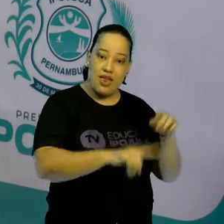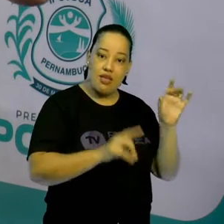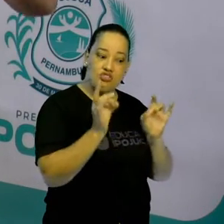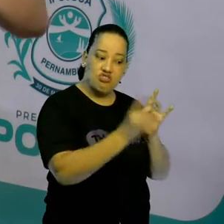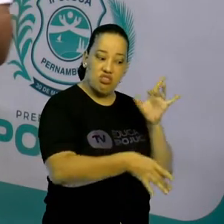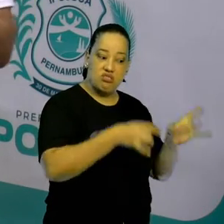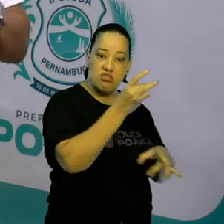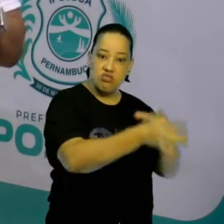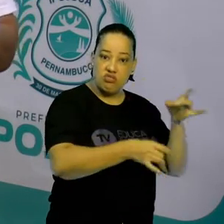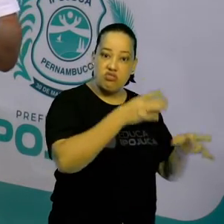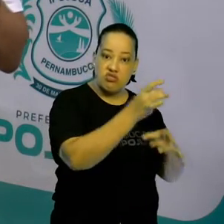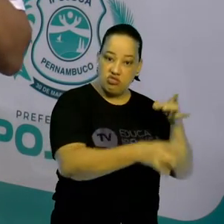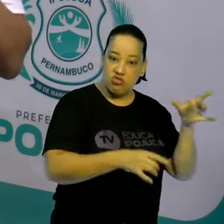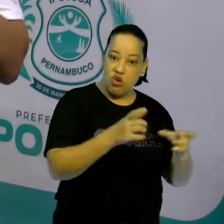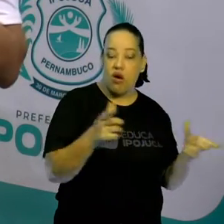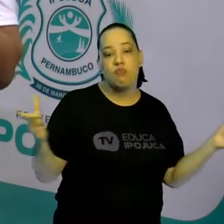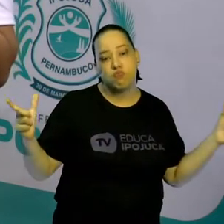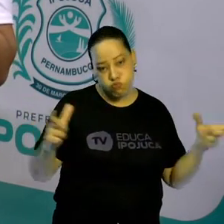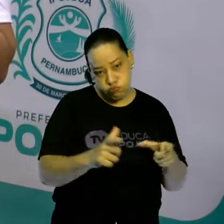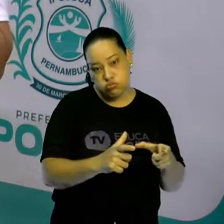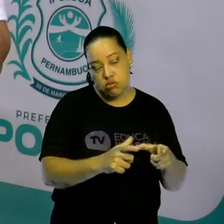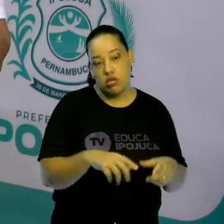depender das questões climáticas.